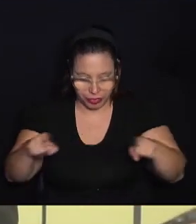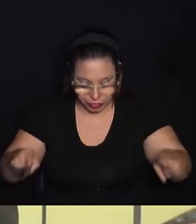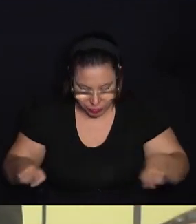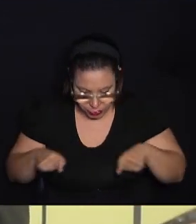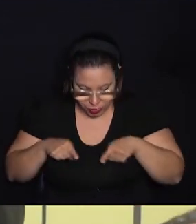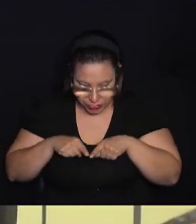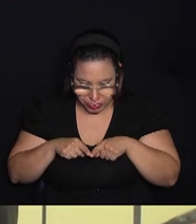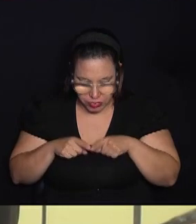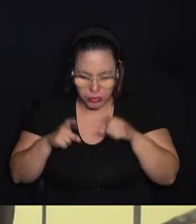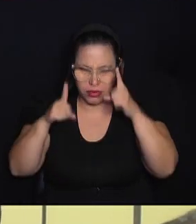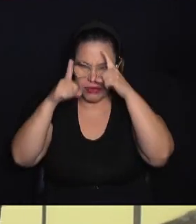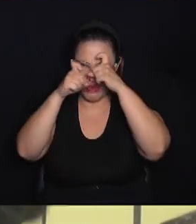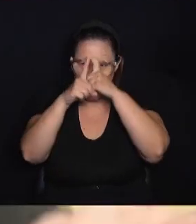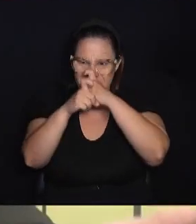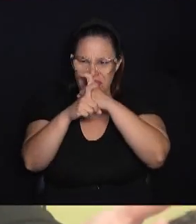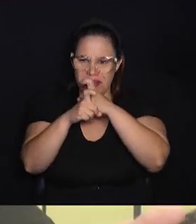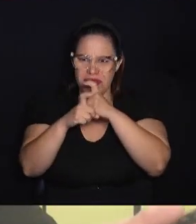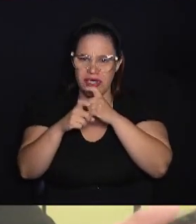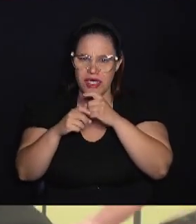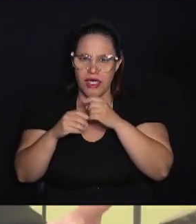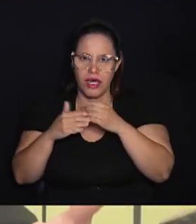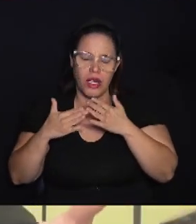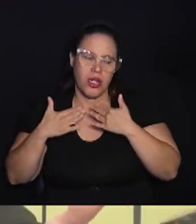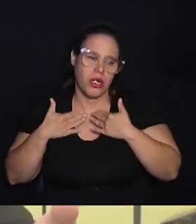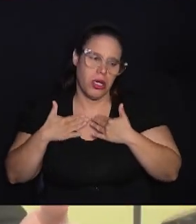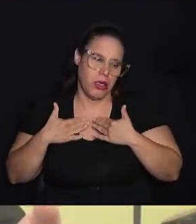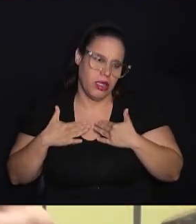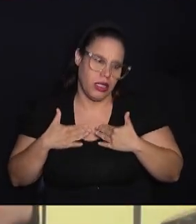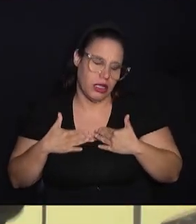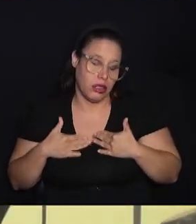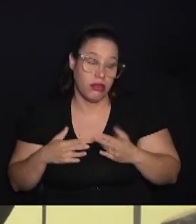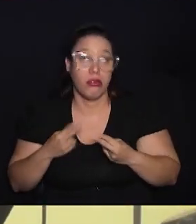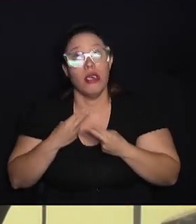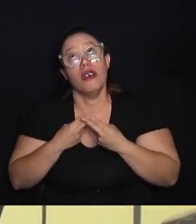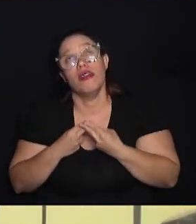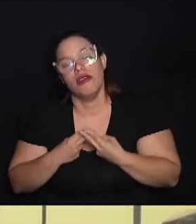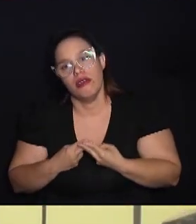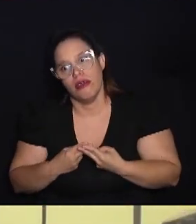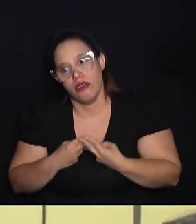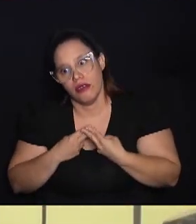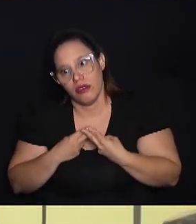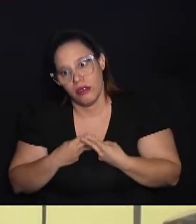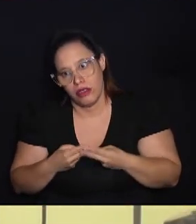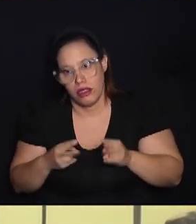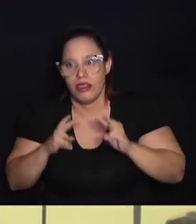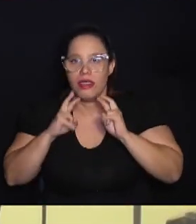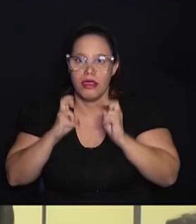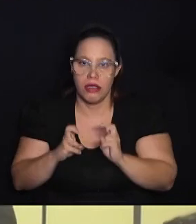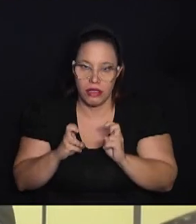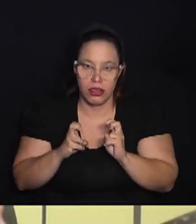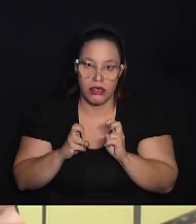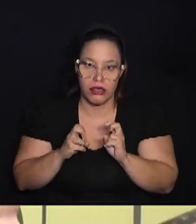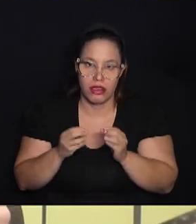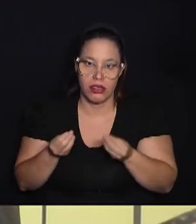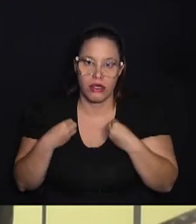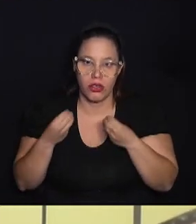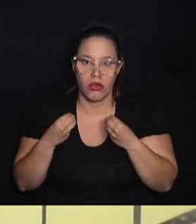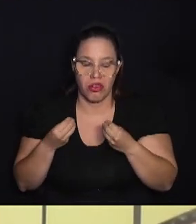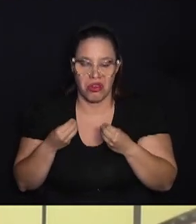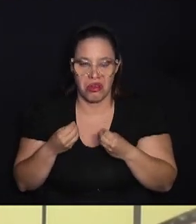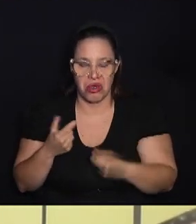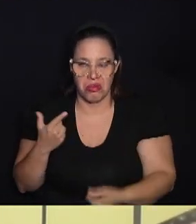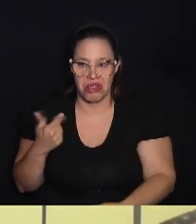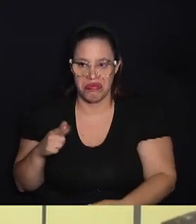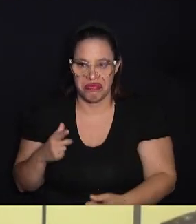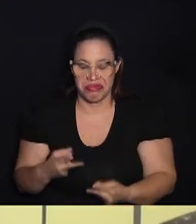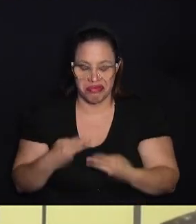uma coisa mais difícil ou uma coisa mais lenta que demanda mais paciência a gente se depara com como Às vezes eu não tenho paciência como às